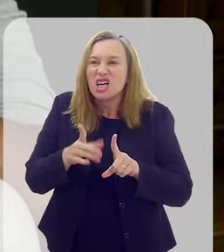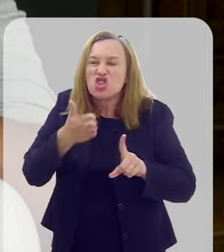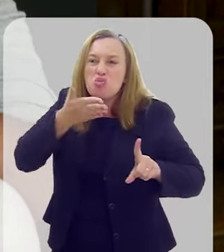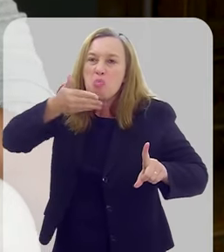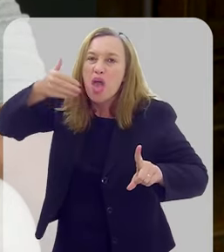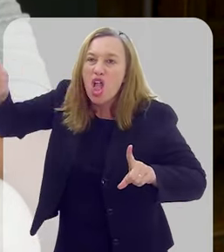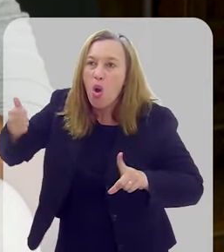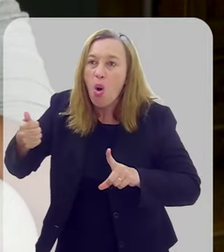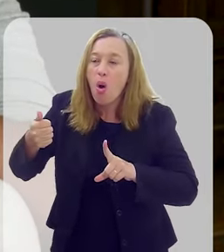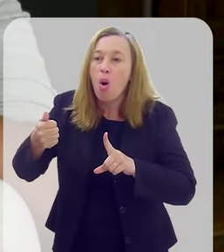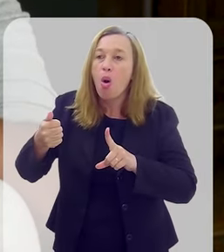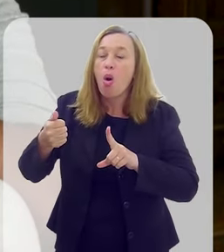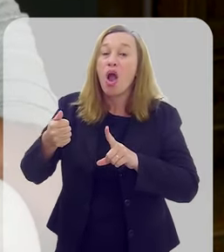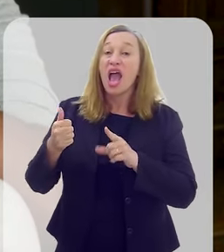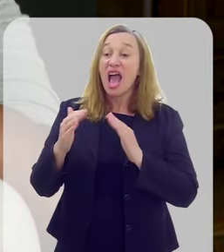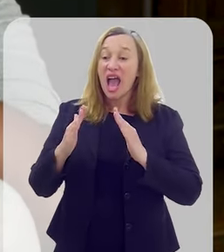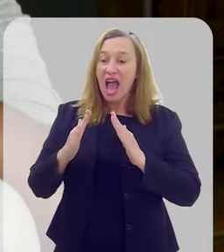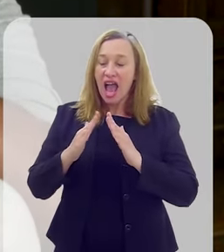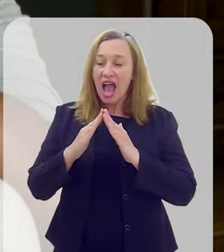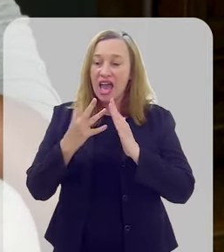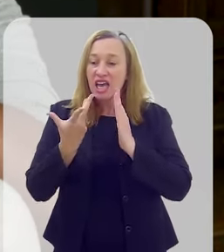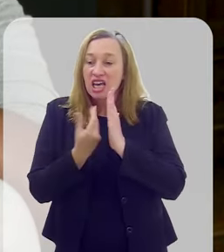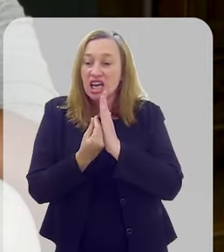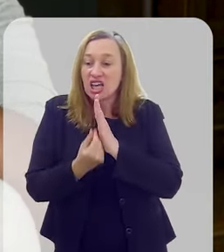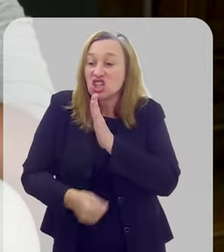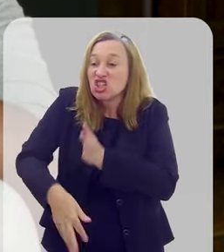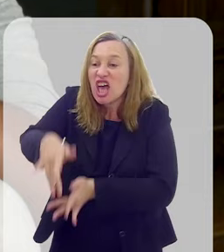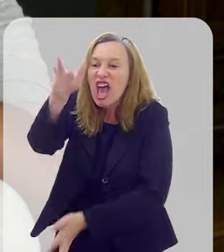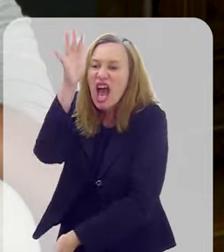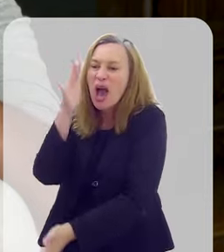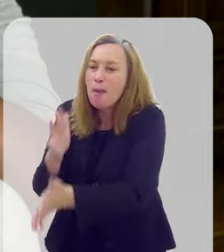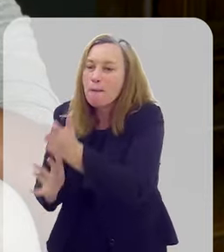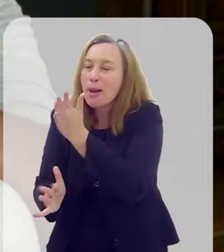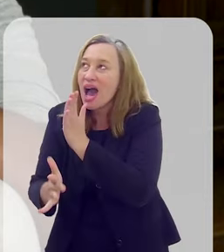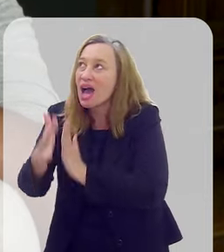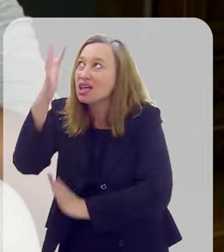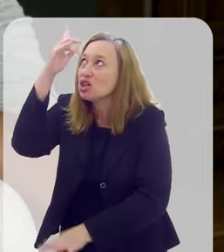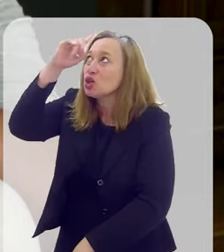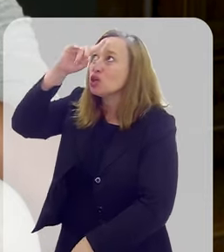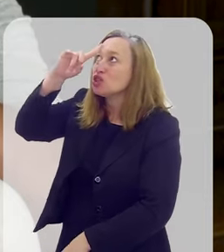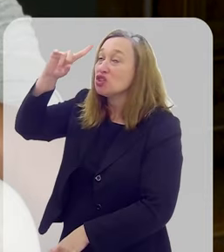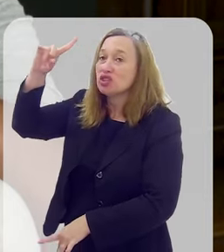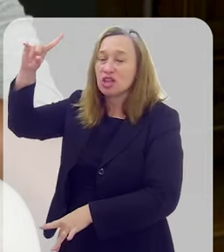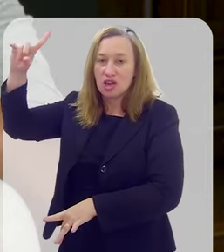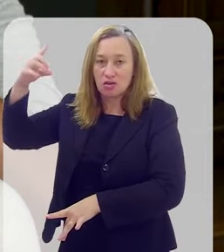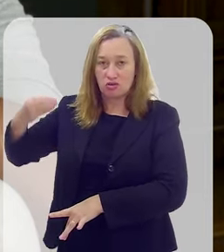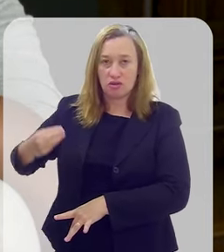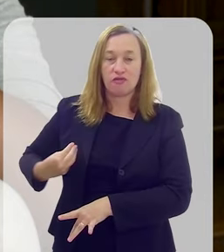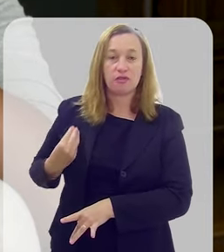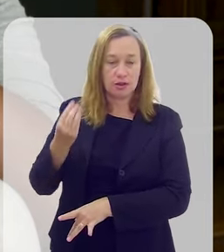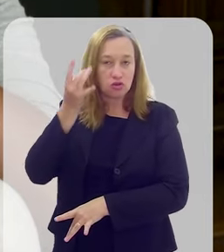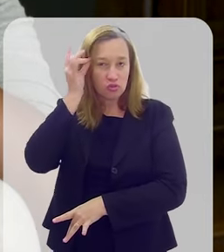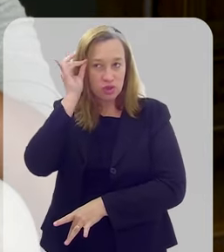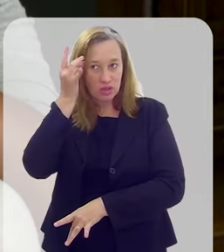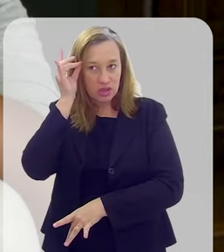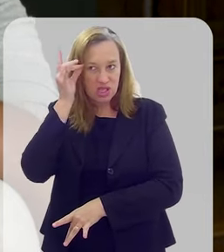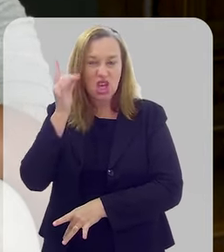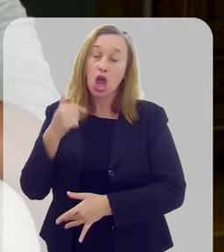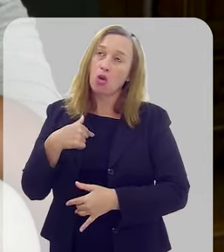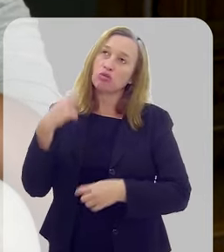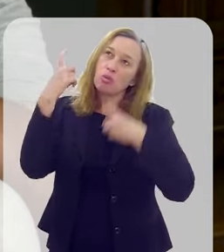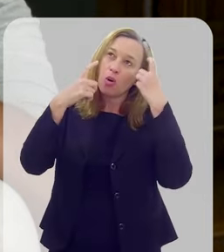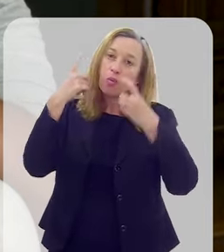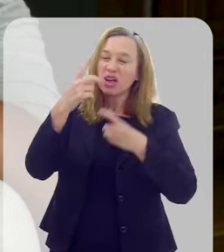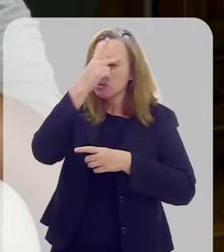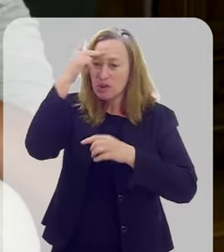o melhor é uma igreja cheia de pessoas convertidas na palavra do senhor eu tenho estado muito preocupado